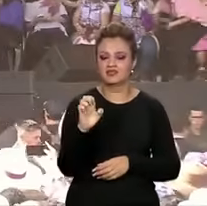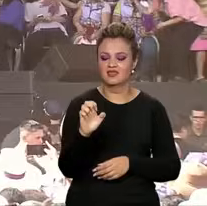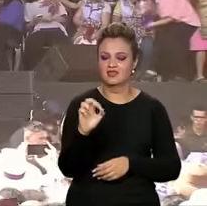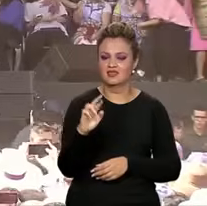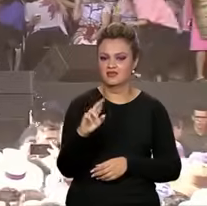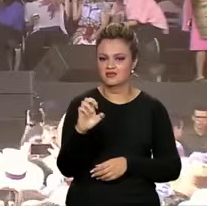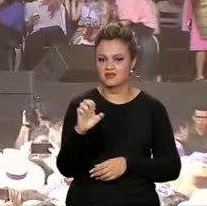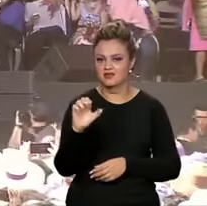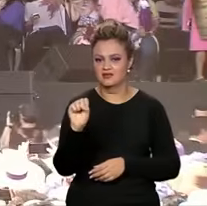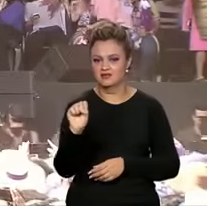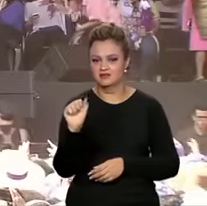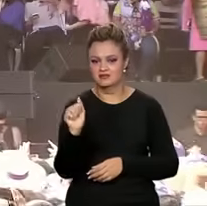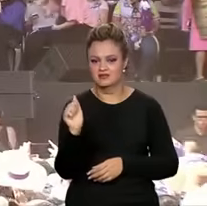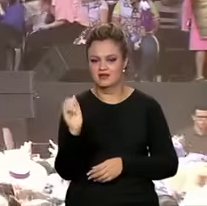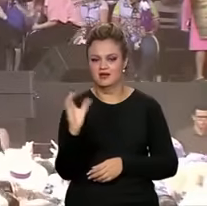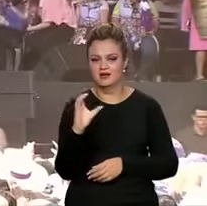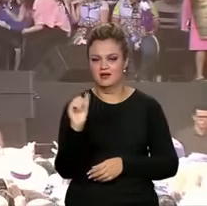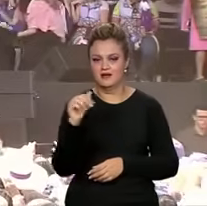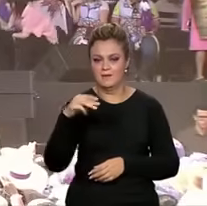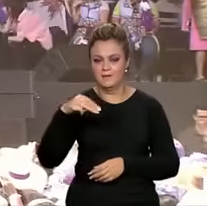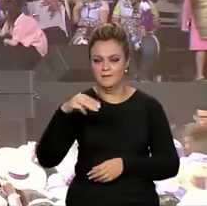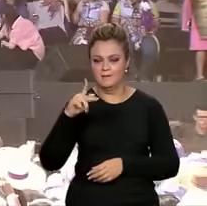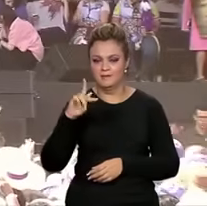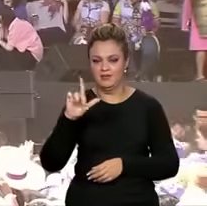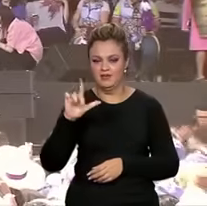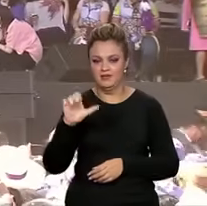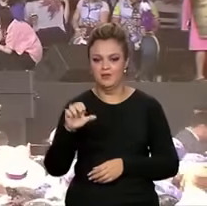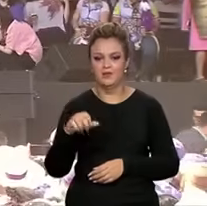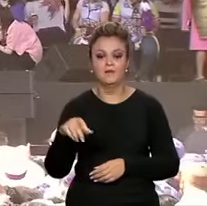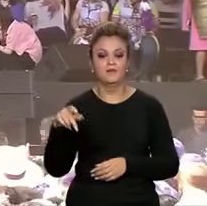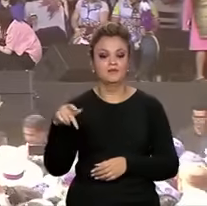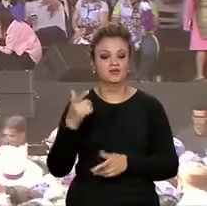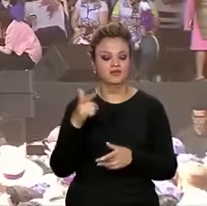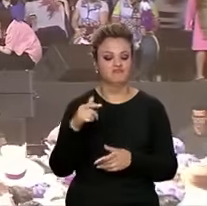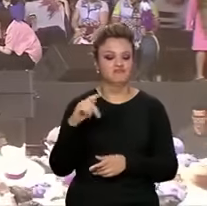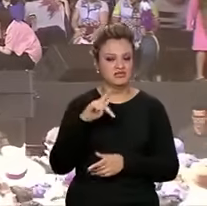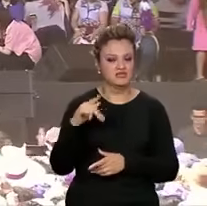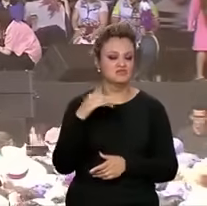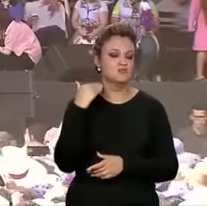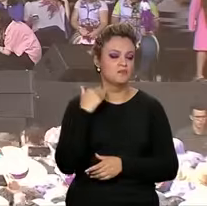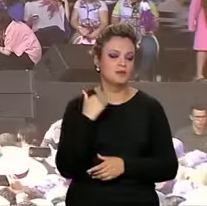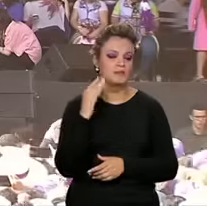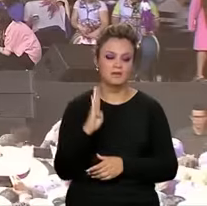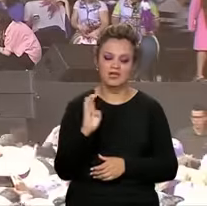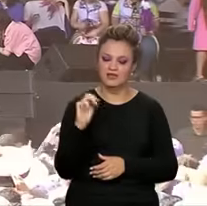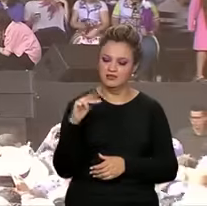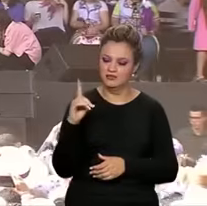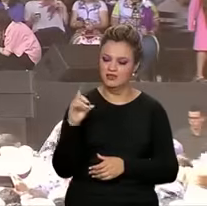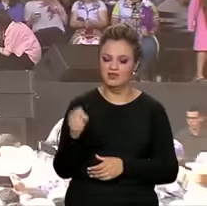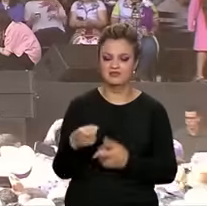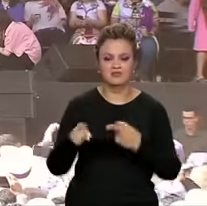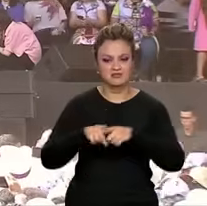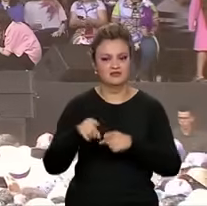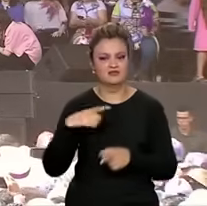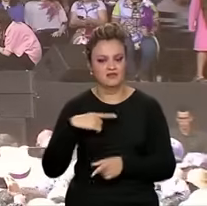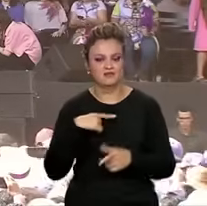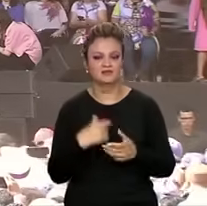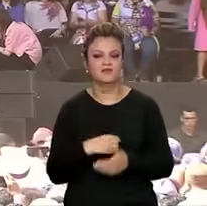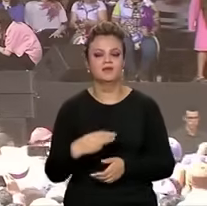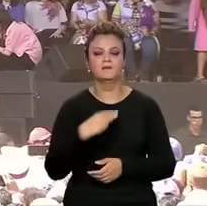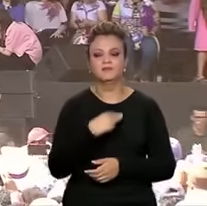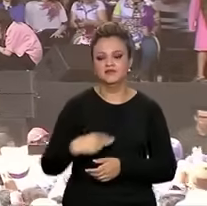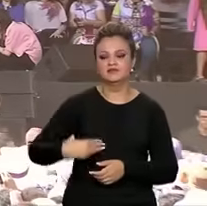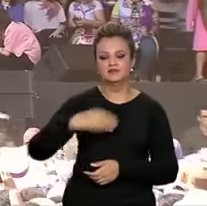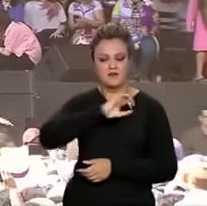presidente do BNDES parceiro nas entregas agora cumprimenta ministra